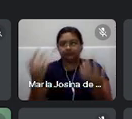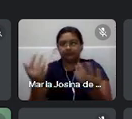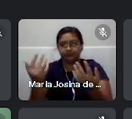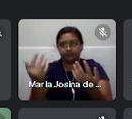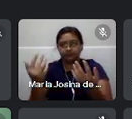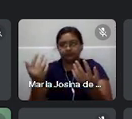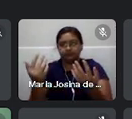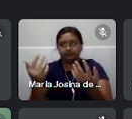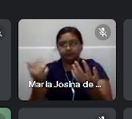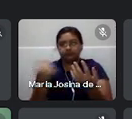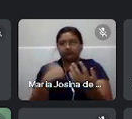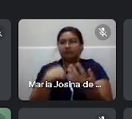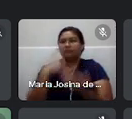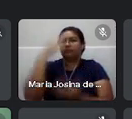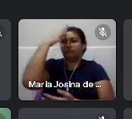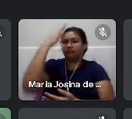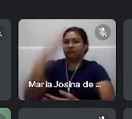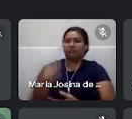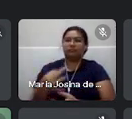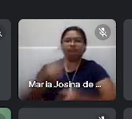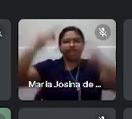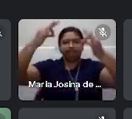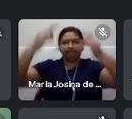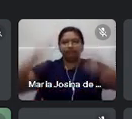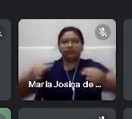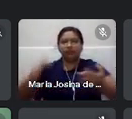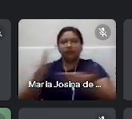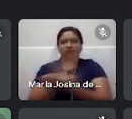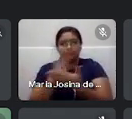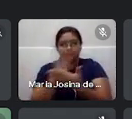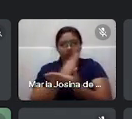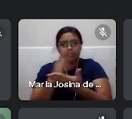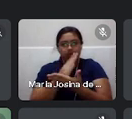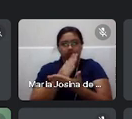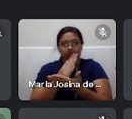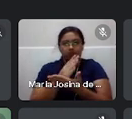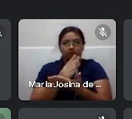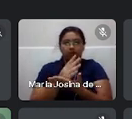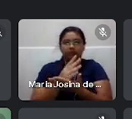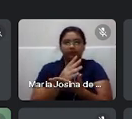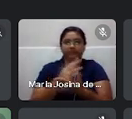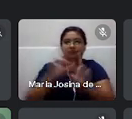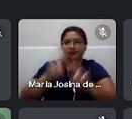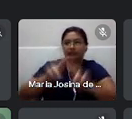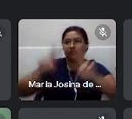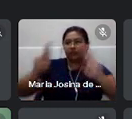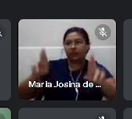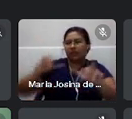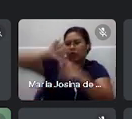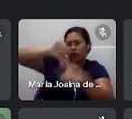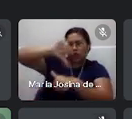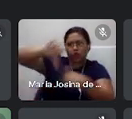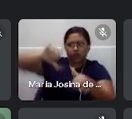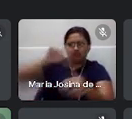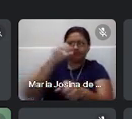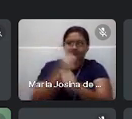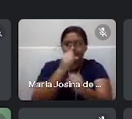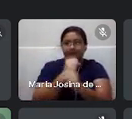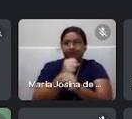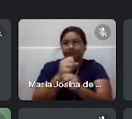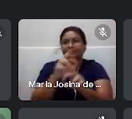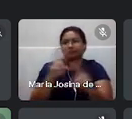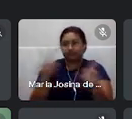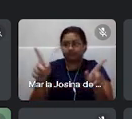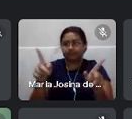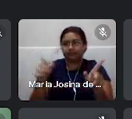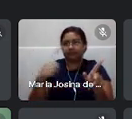eu entendo perfeitamente alguma distorção nas notas, né, alguma amplitude nas notas. É a